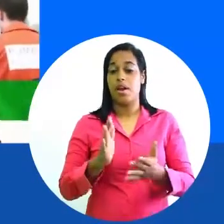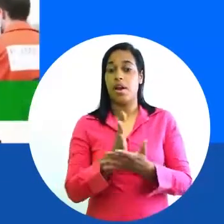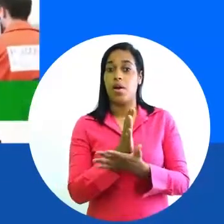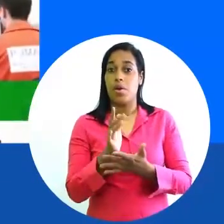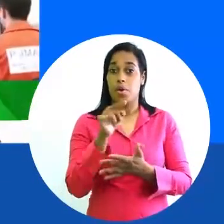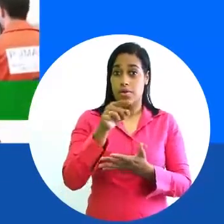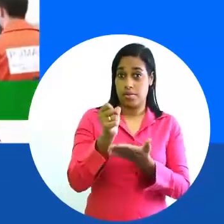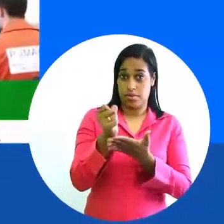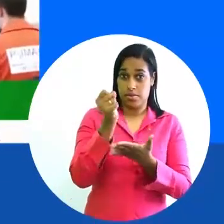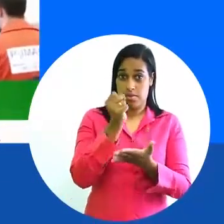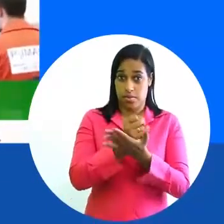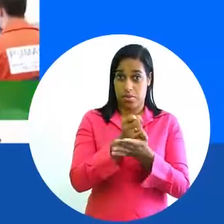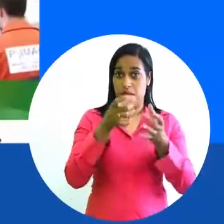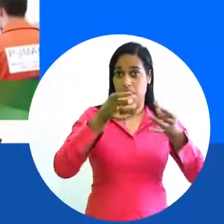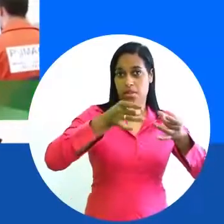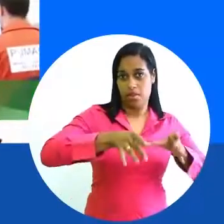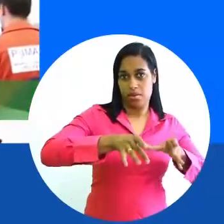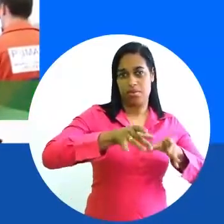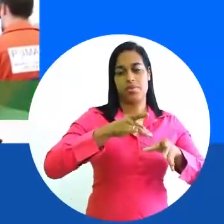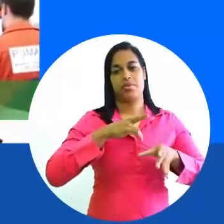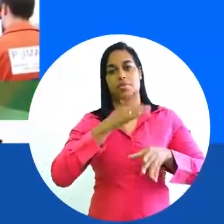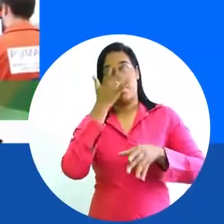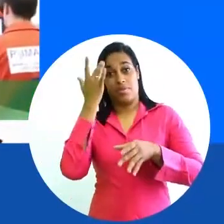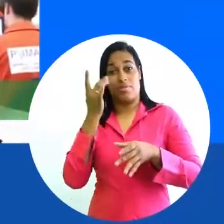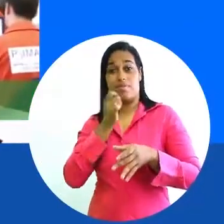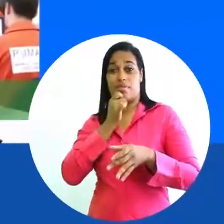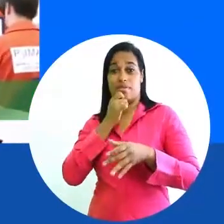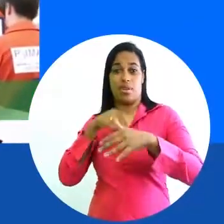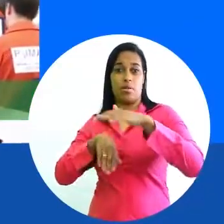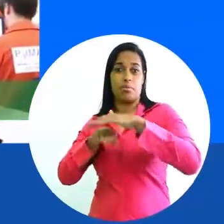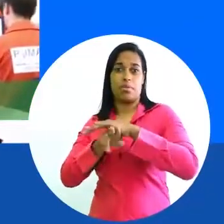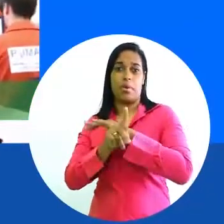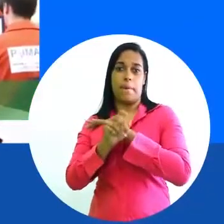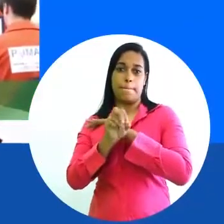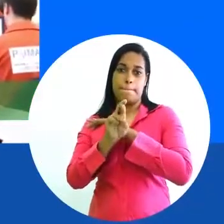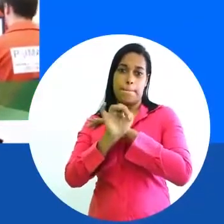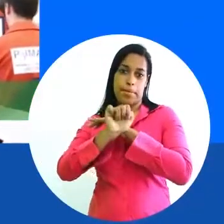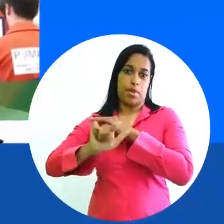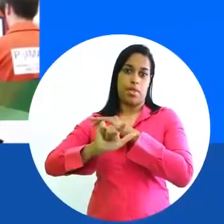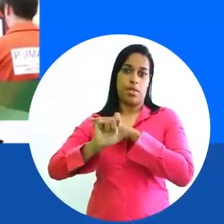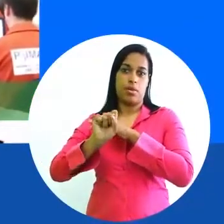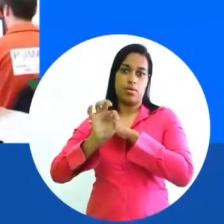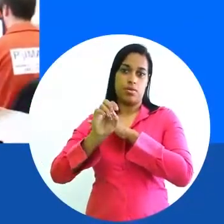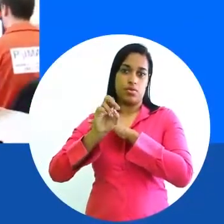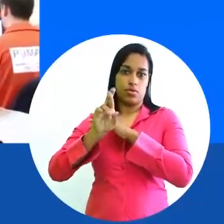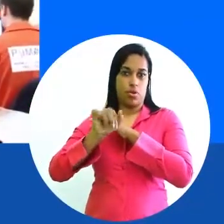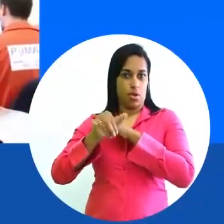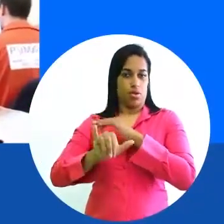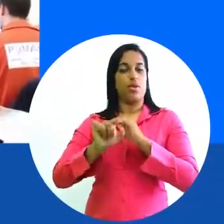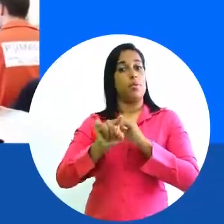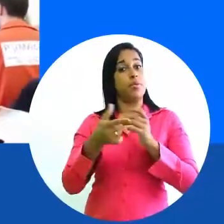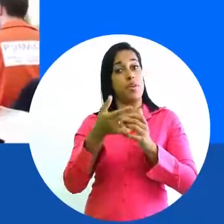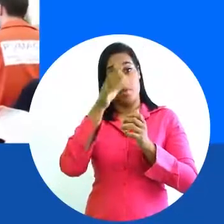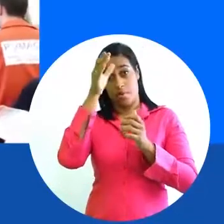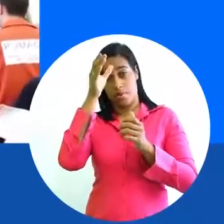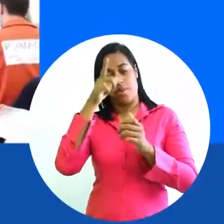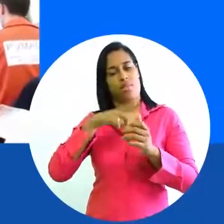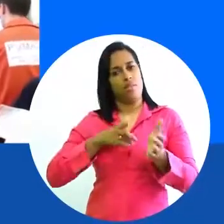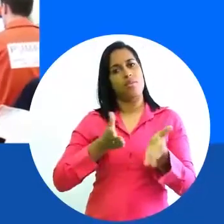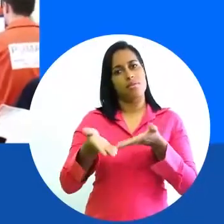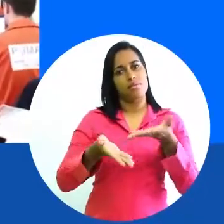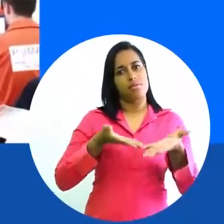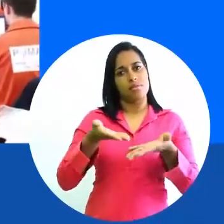Automaticamente esse documento sobe para o nosso servidor e aí cai num portal chamado Portal All Store, para que o cliente já tenha